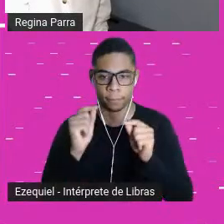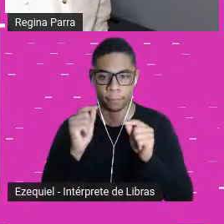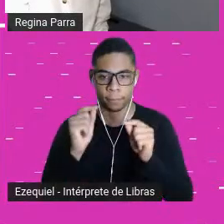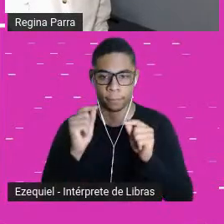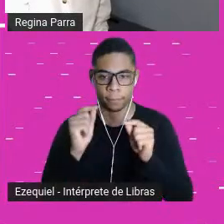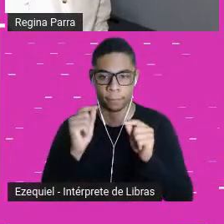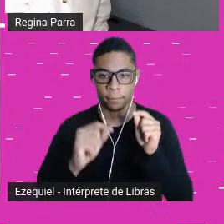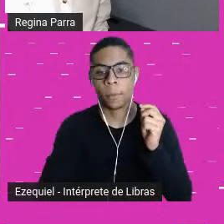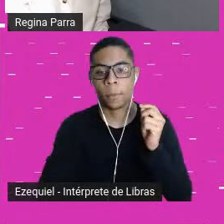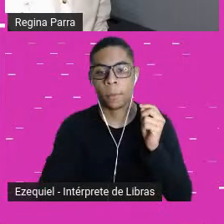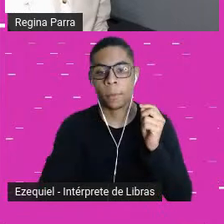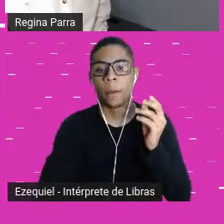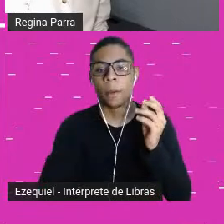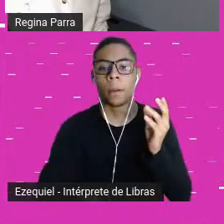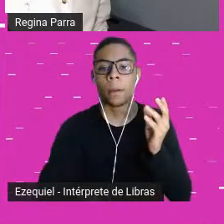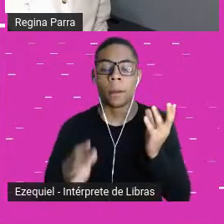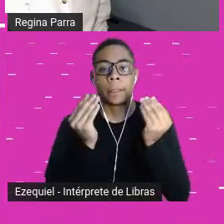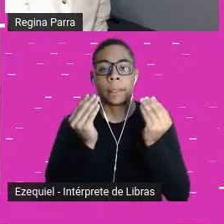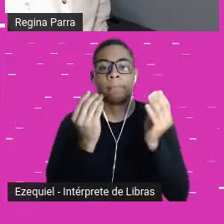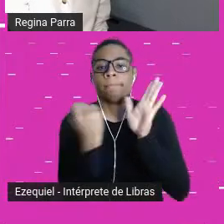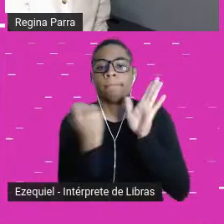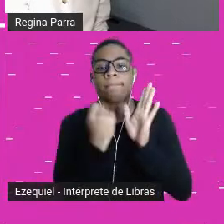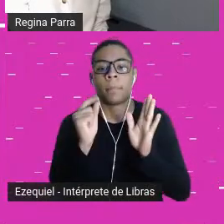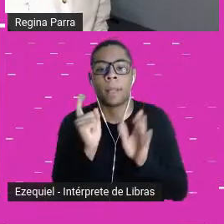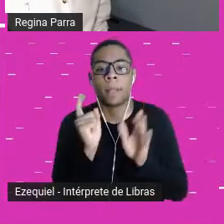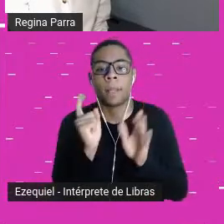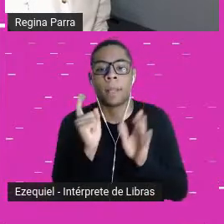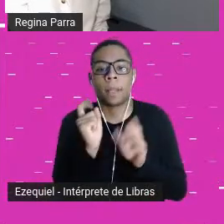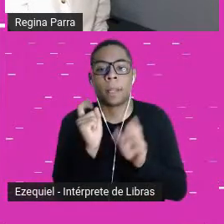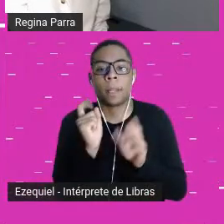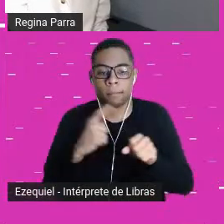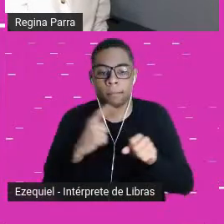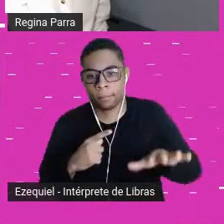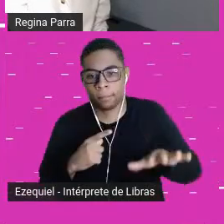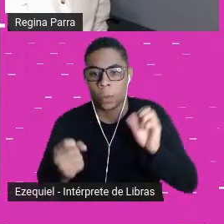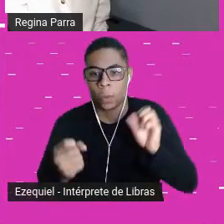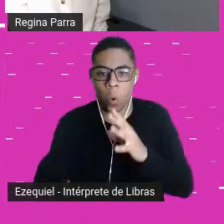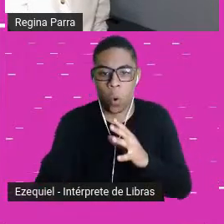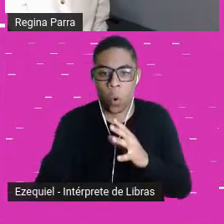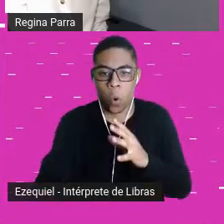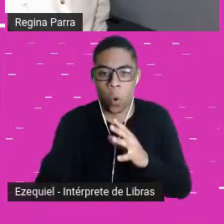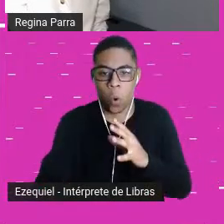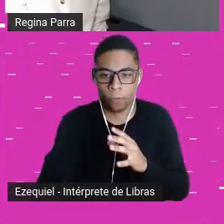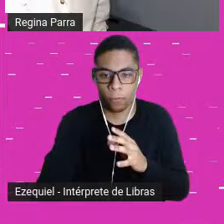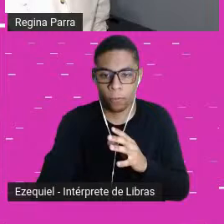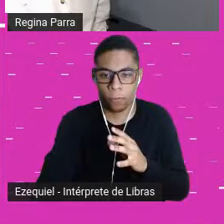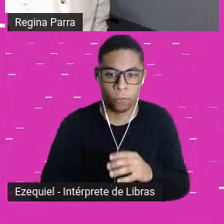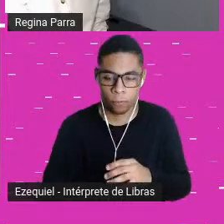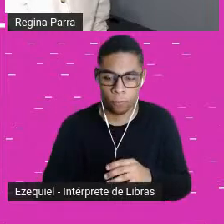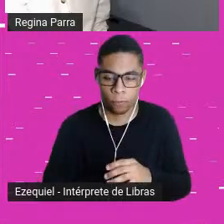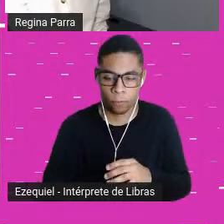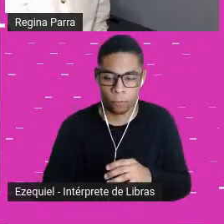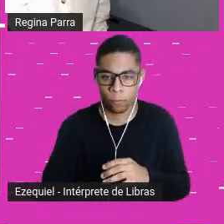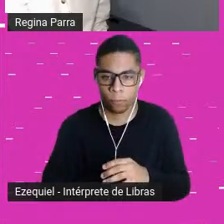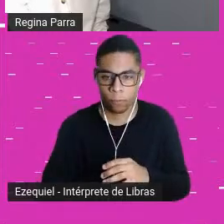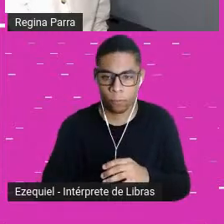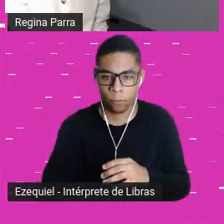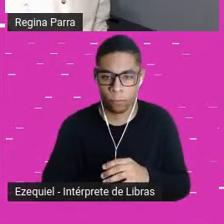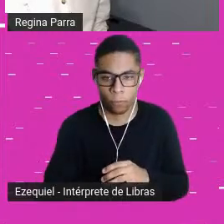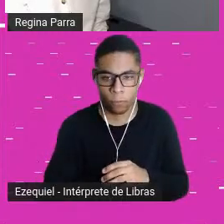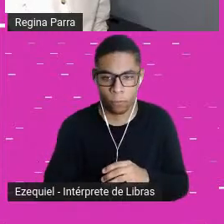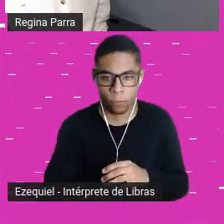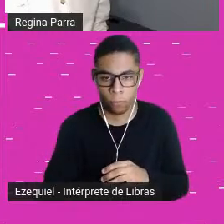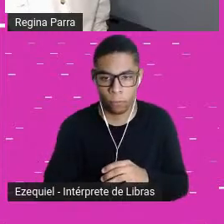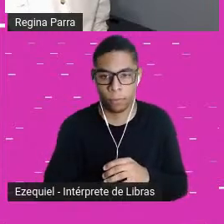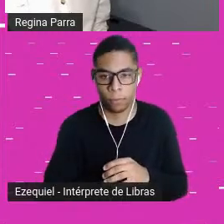que fosse o novo espaço, o diâmetro do novo espaço na sala de ensaio.